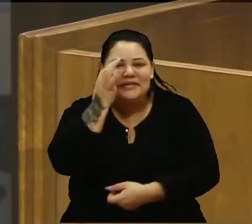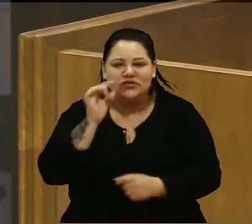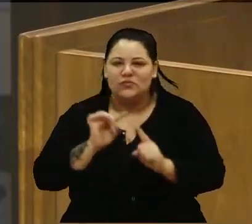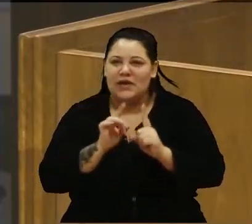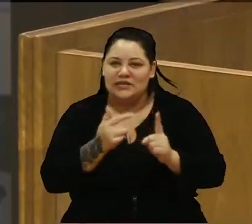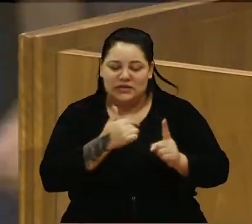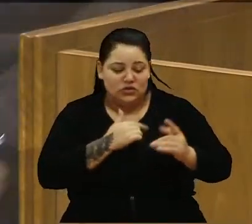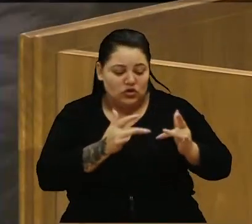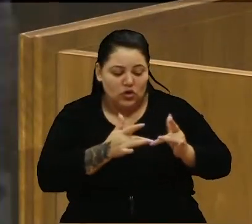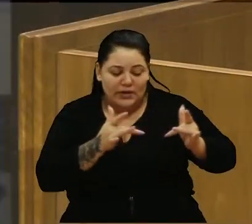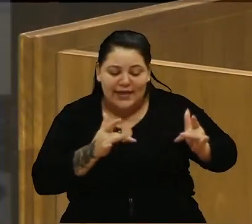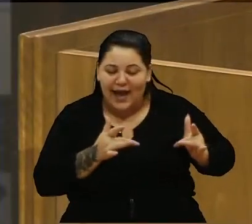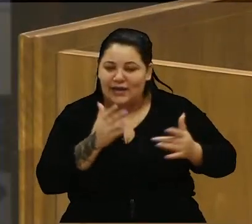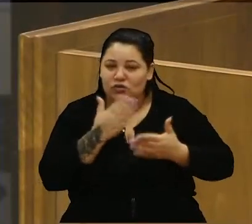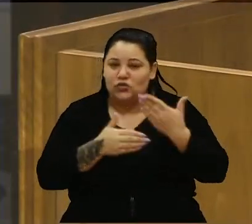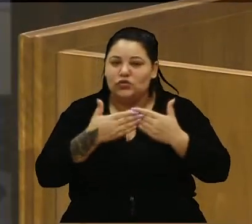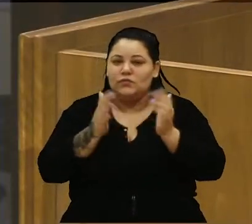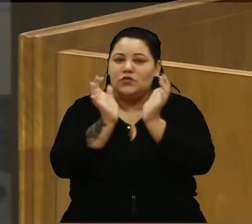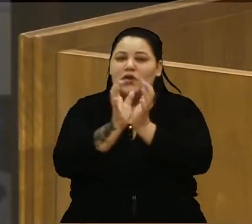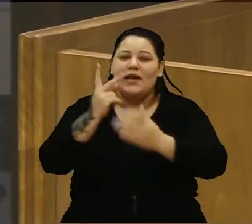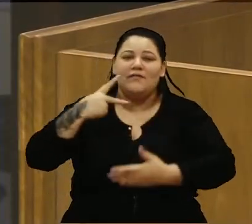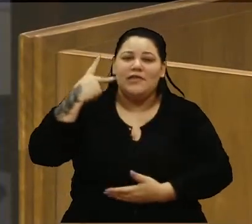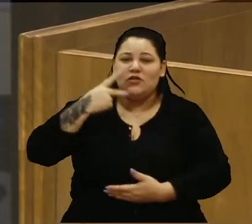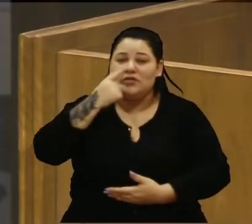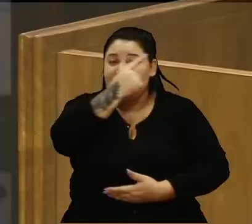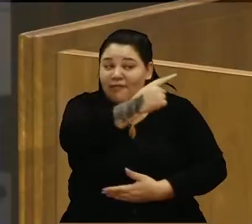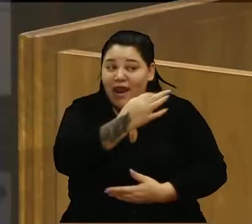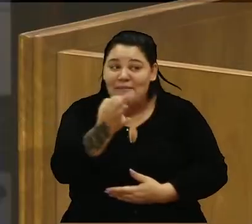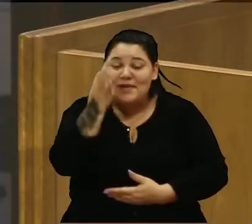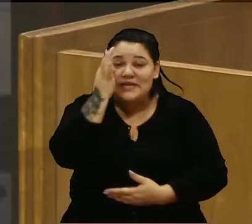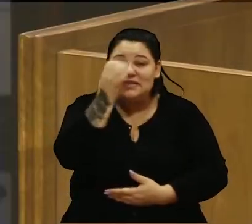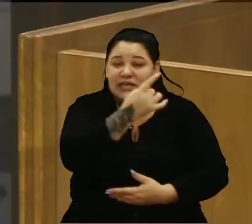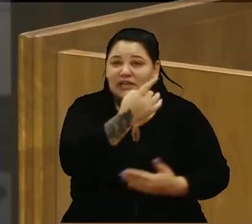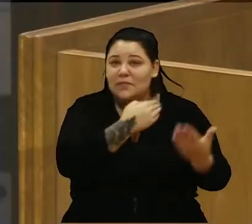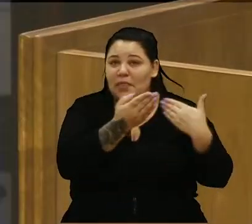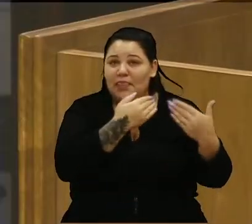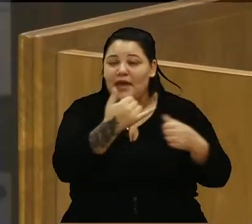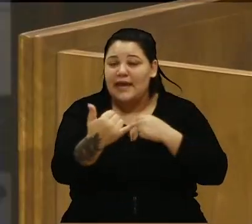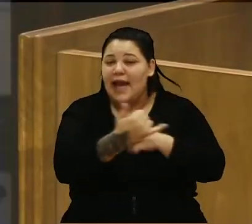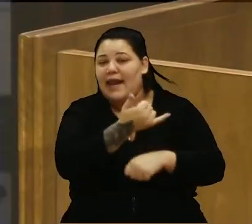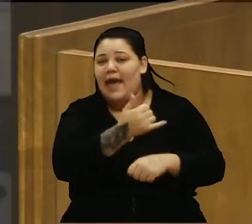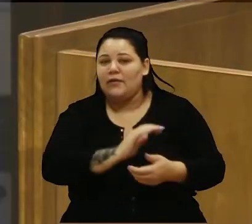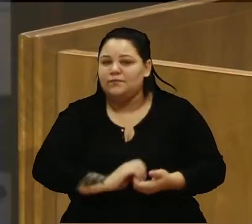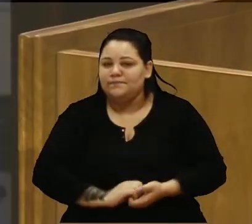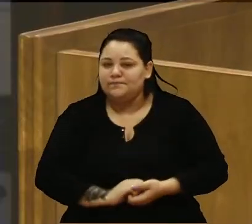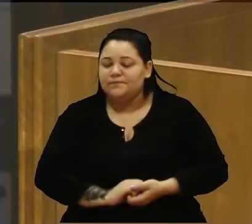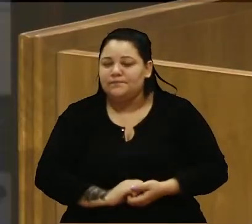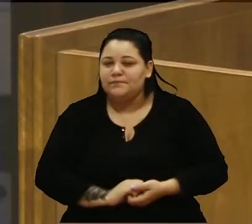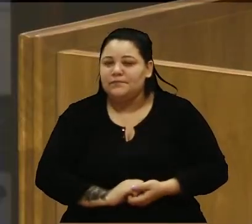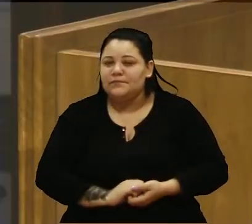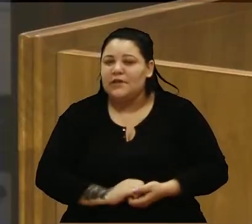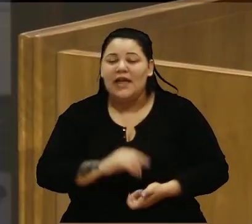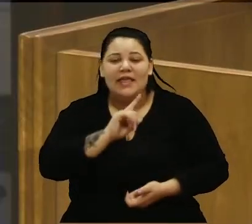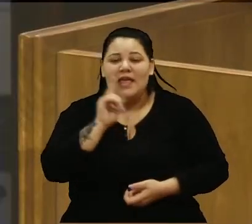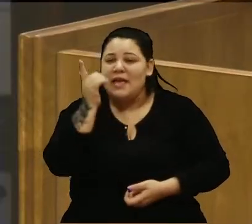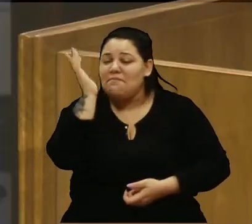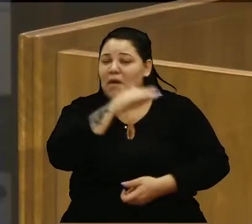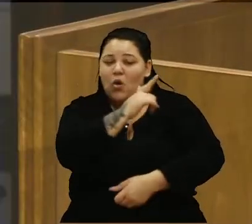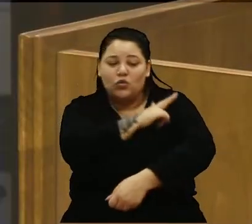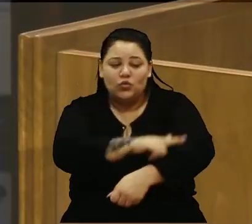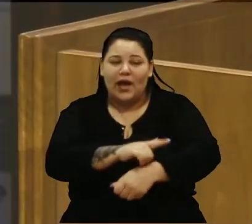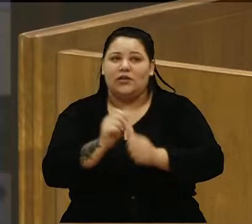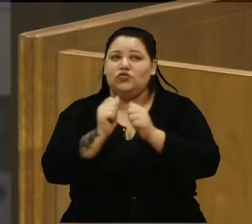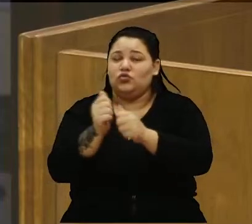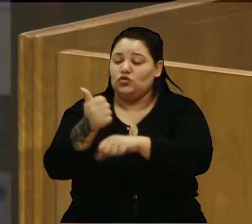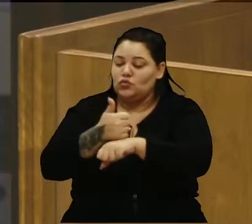solidária aos meus colegas vereadores e vereadoras que estavam lá e foram enganados. Isso é um desrespeito com os